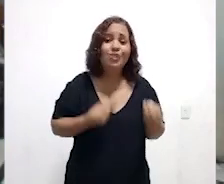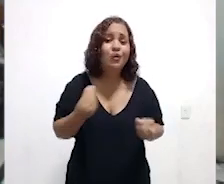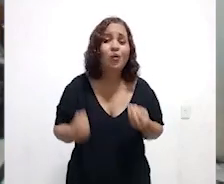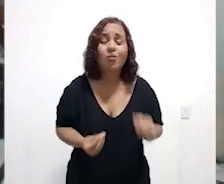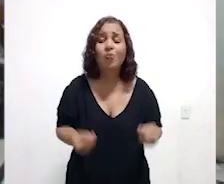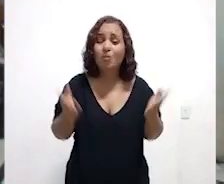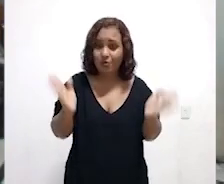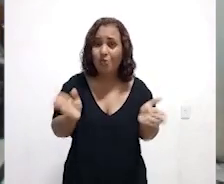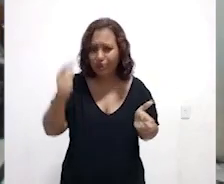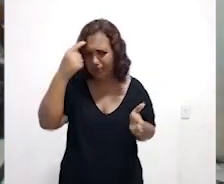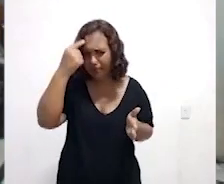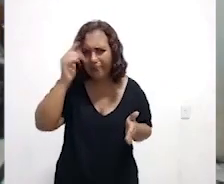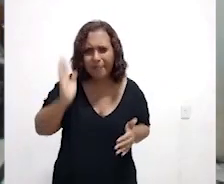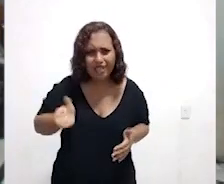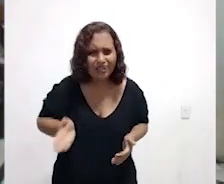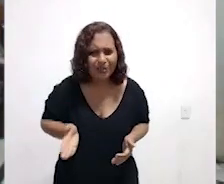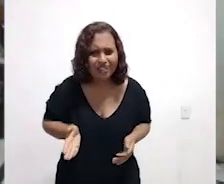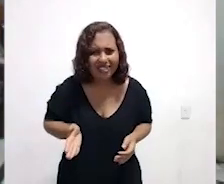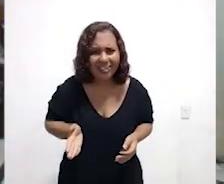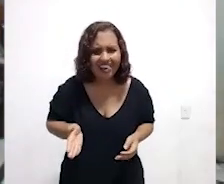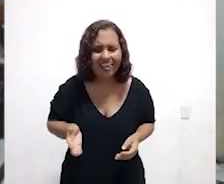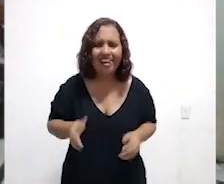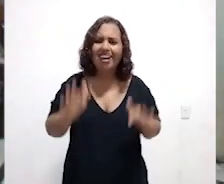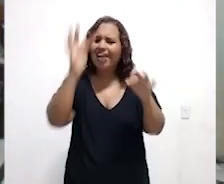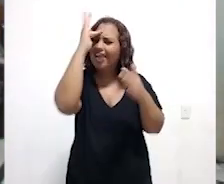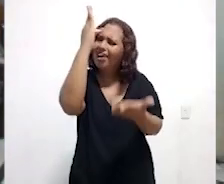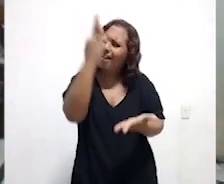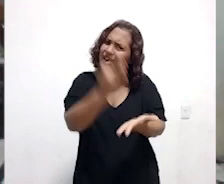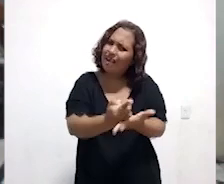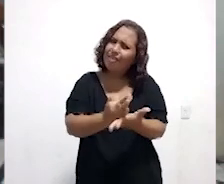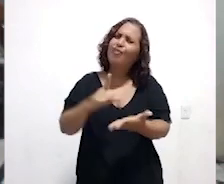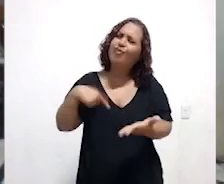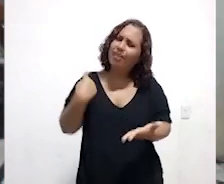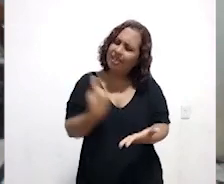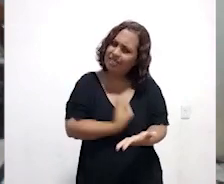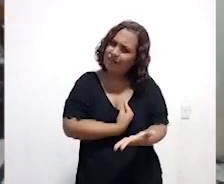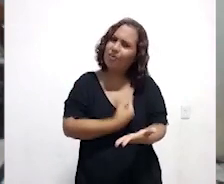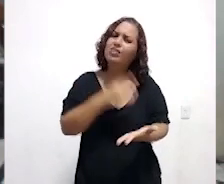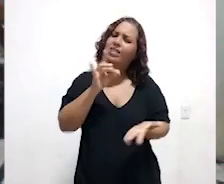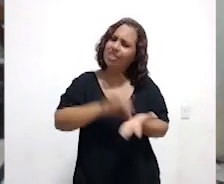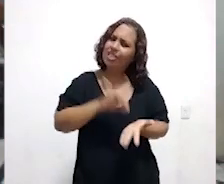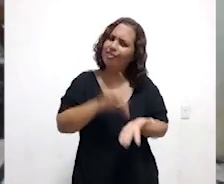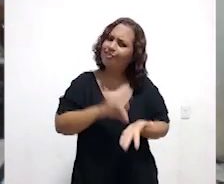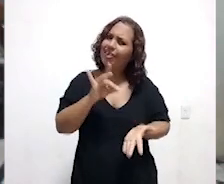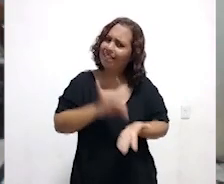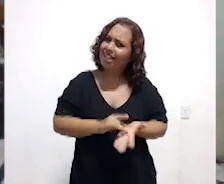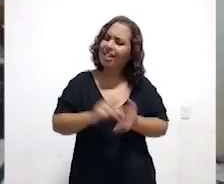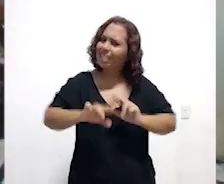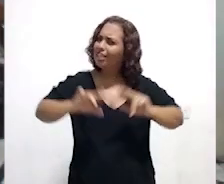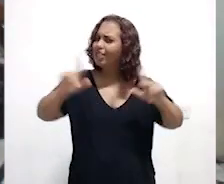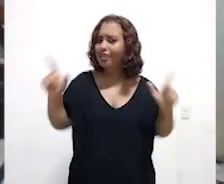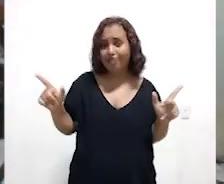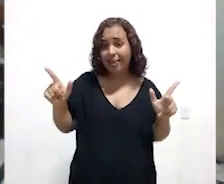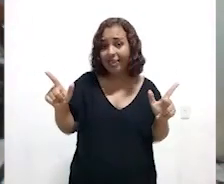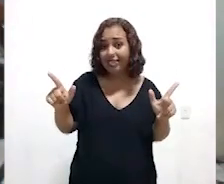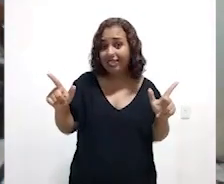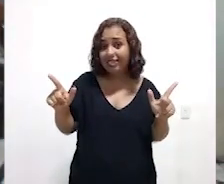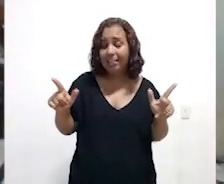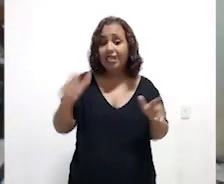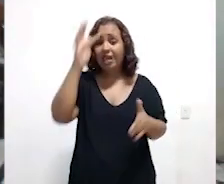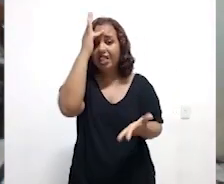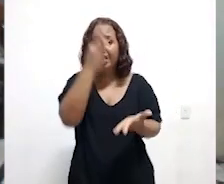expressaria? Será que a nossa fé realmente é diferente da fé daqueles